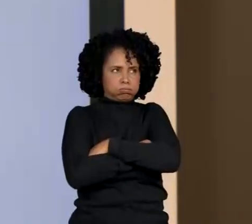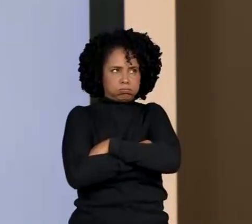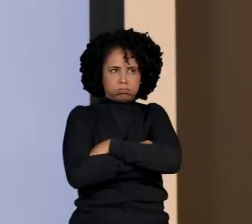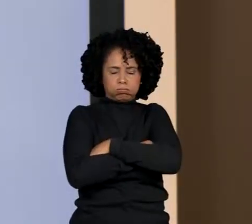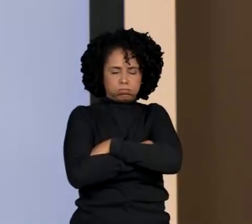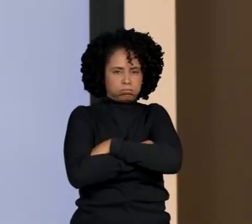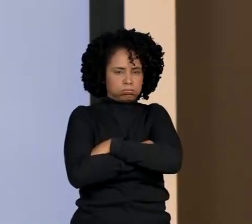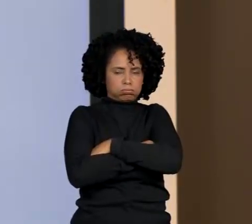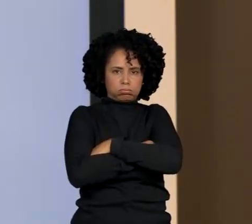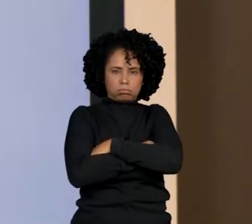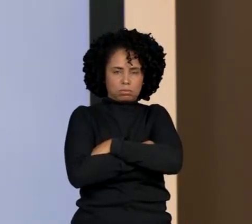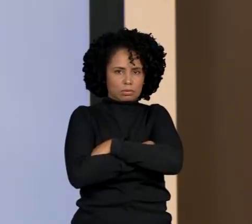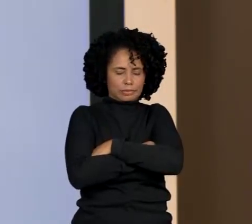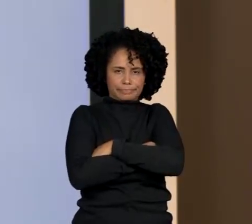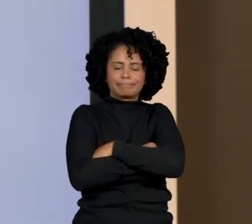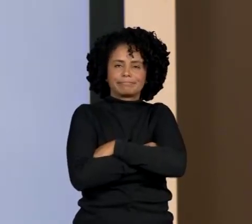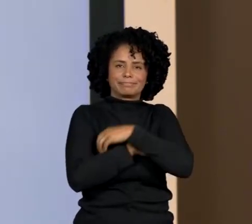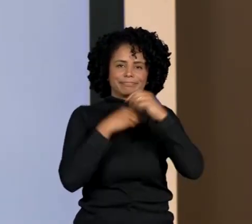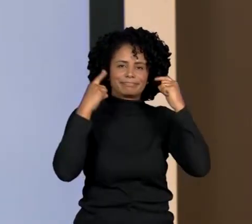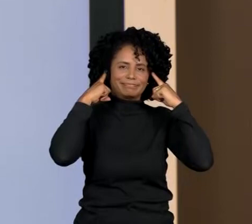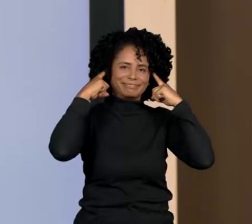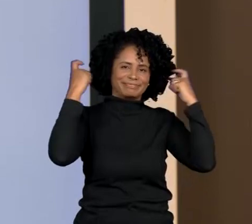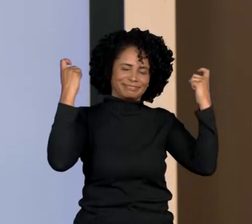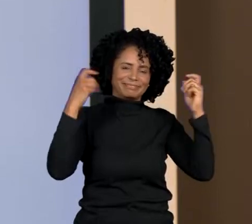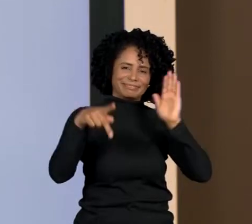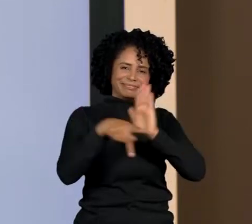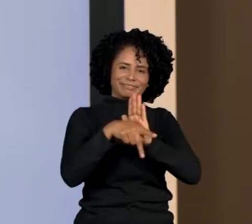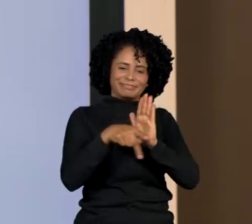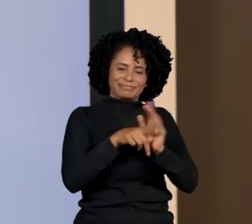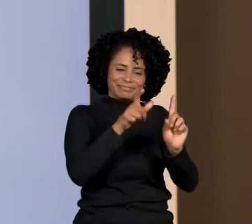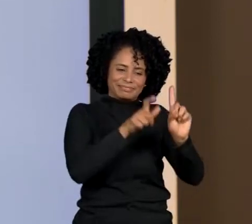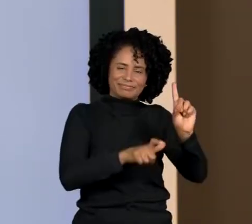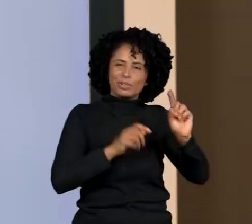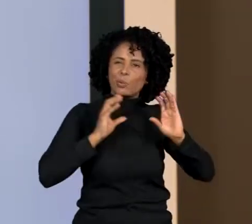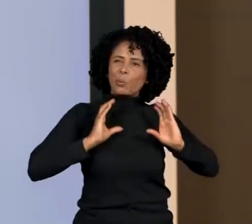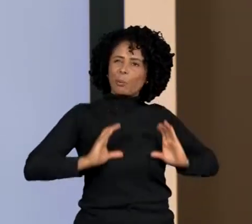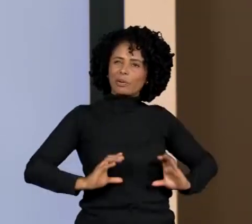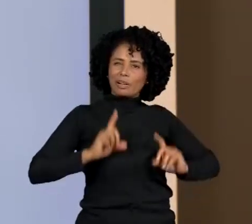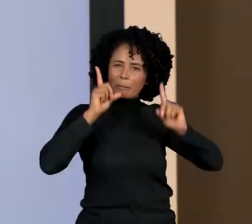Que é o som representado do buf. Vixe!